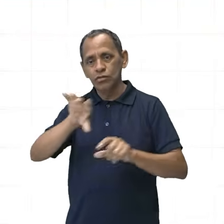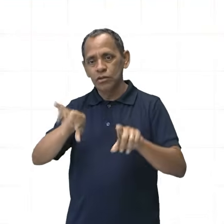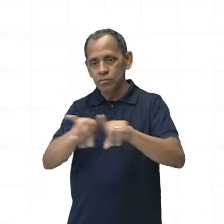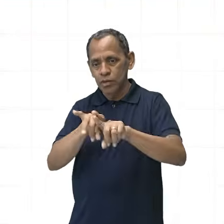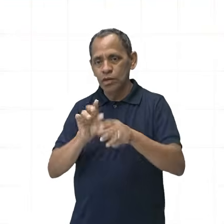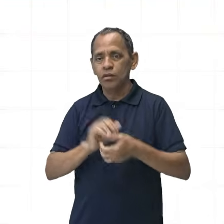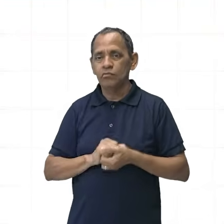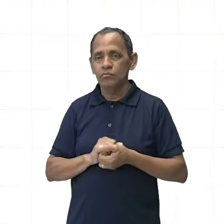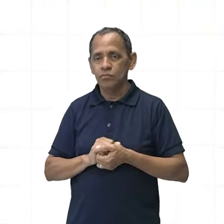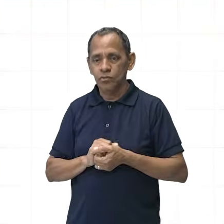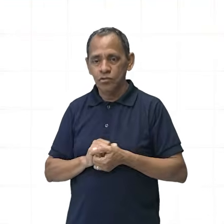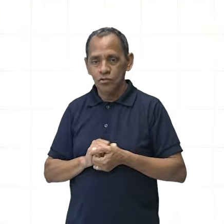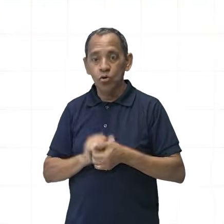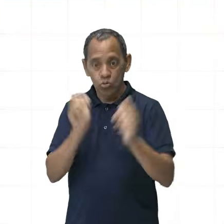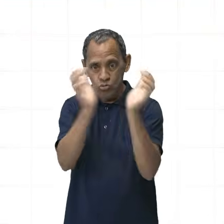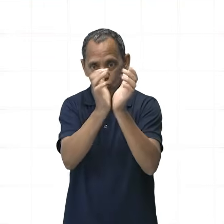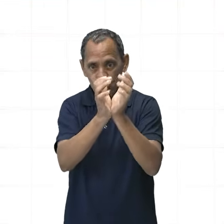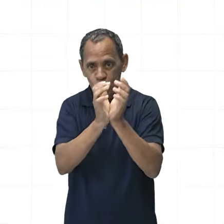poder em